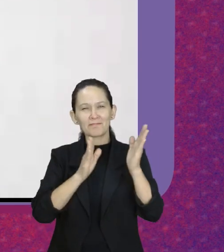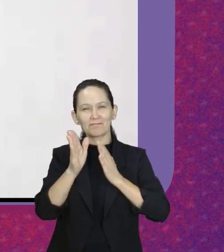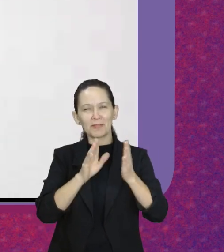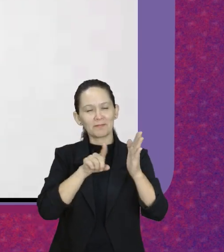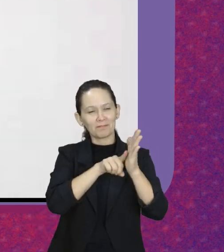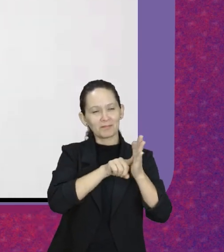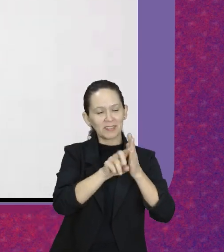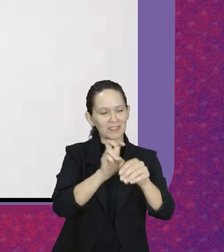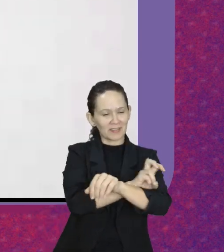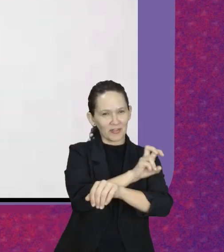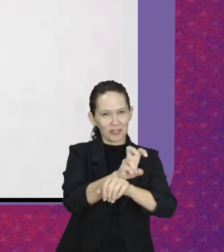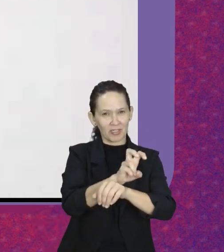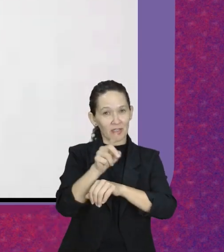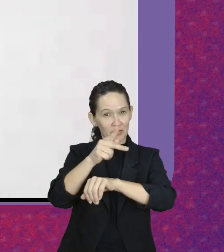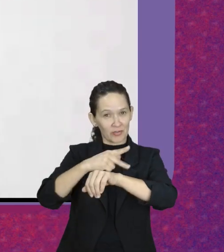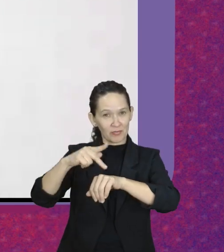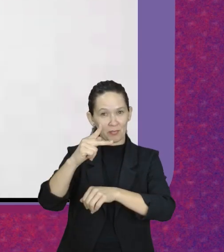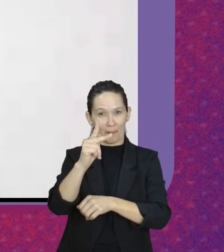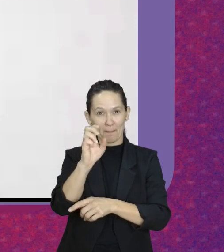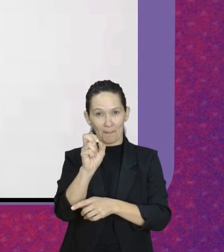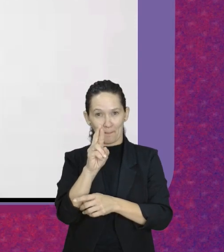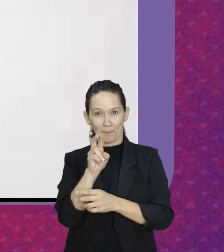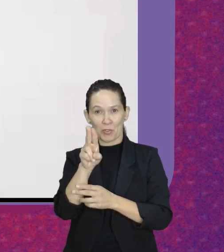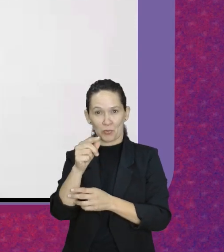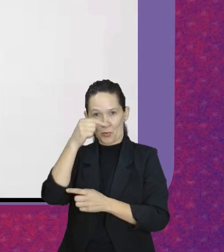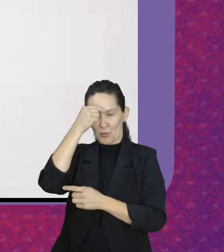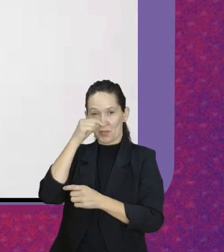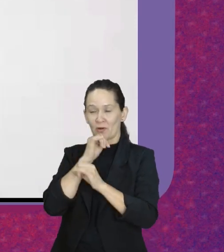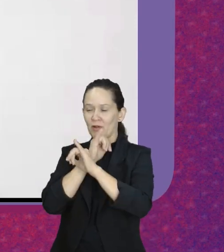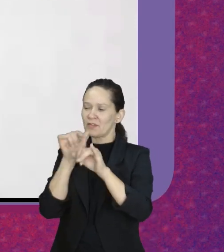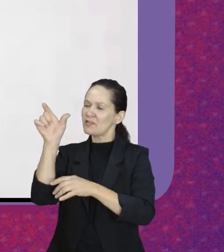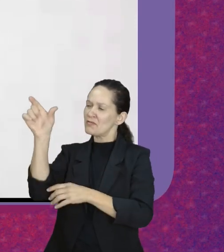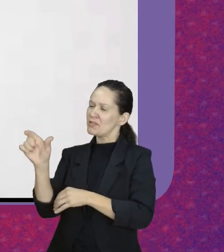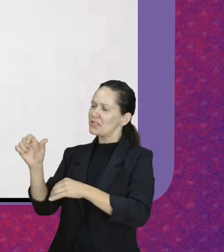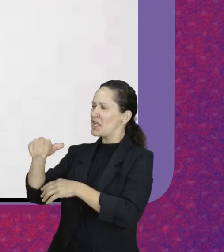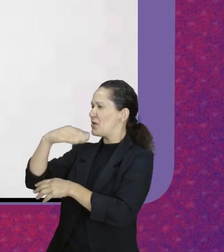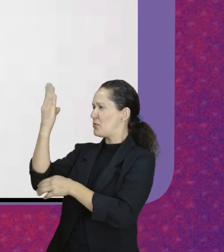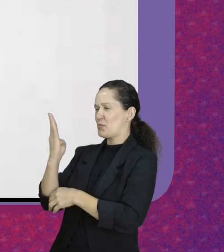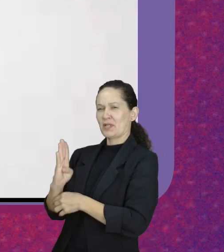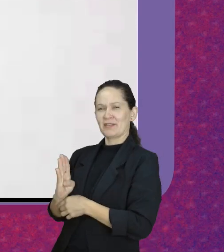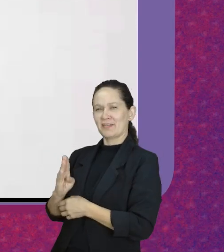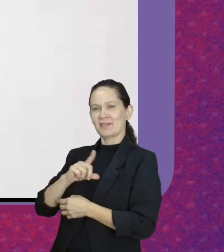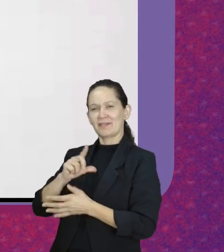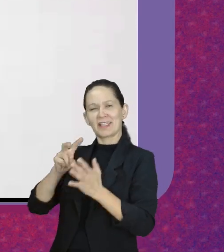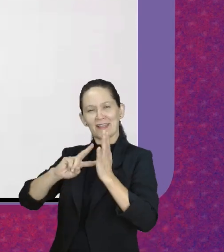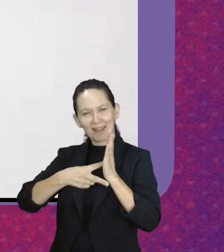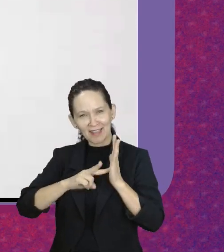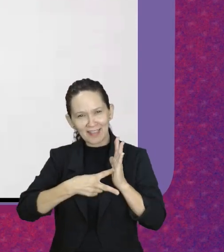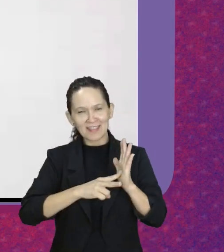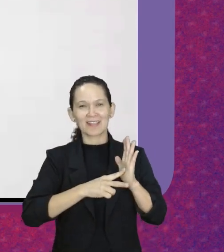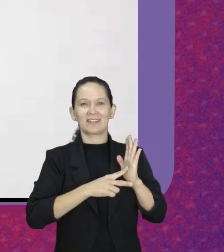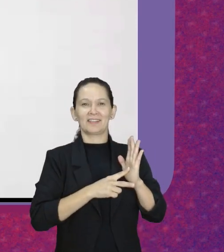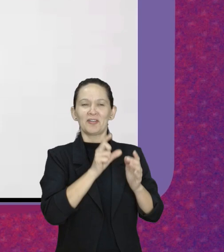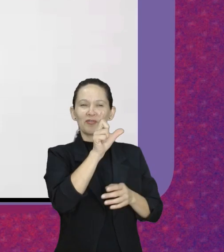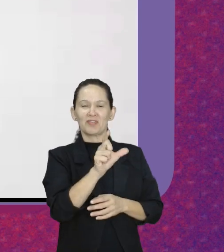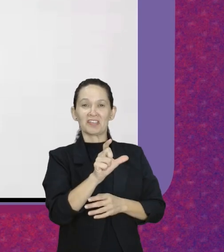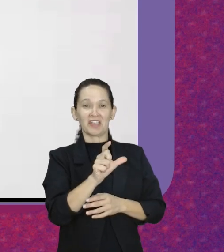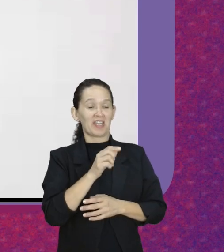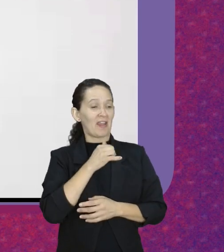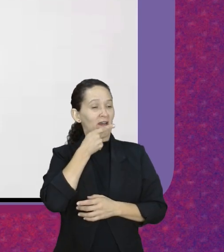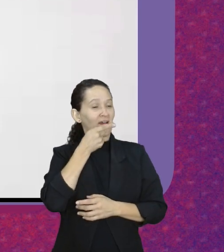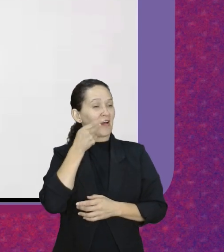de creche, o Peru achava, não, vocês estão falando isso porque porque tem sindicalismo, que